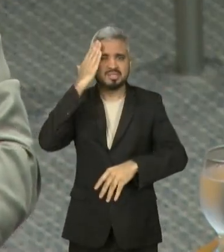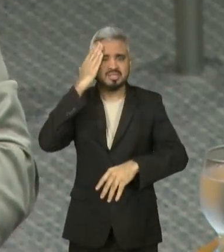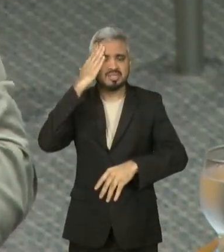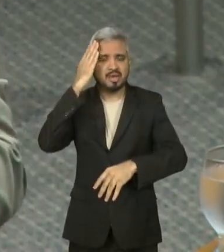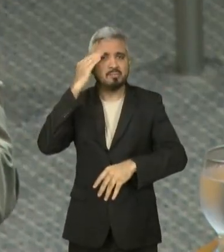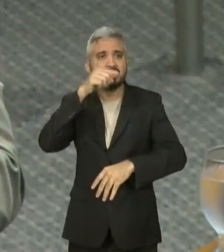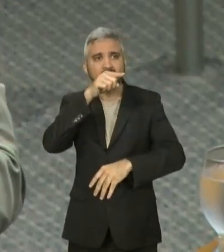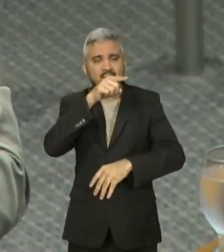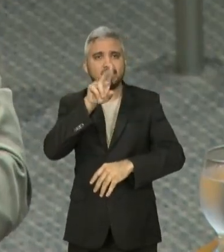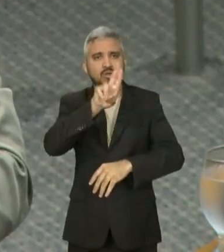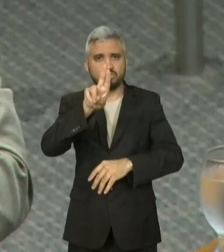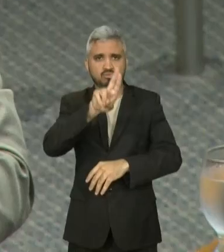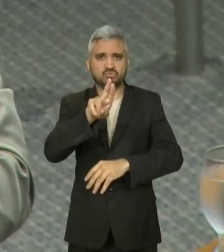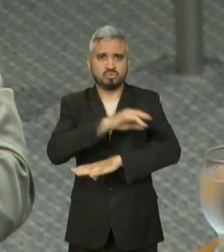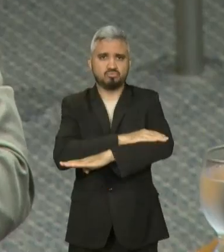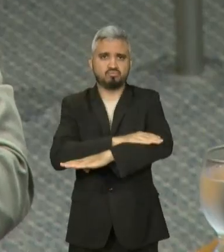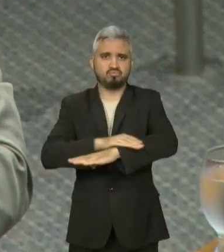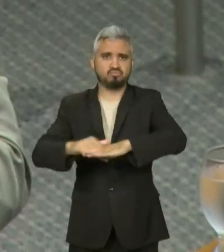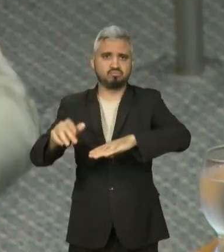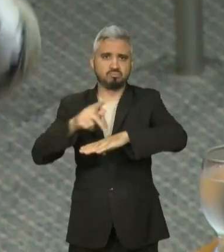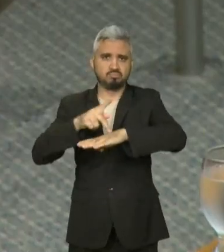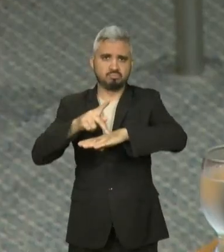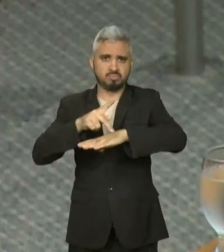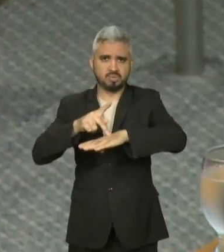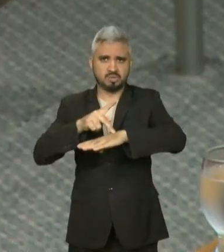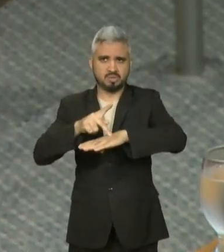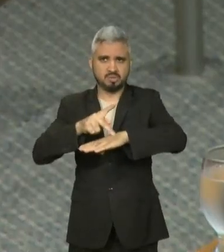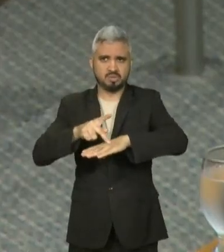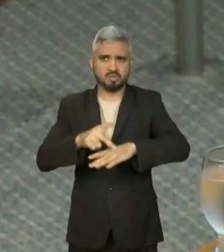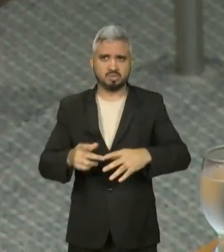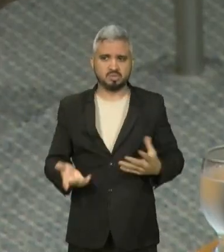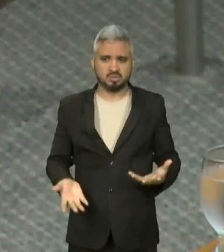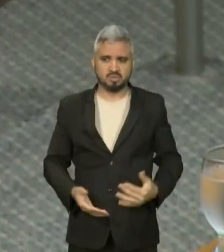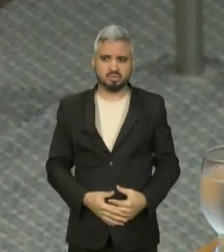asfalto que a prefeita que colocou. Aí eu estou aqui com